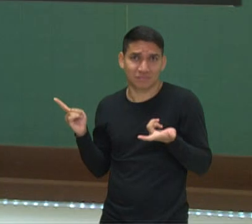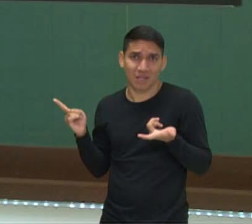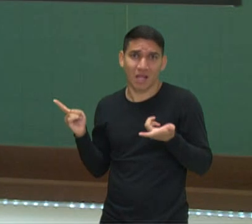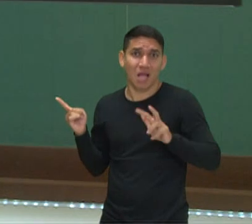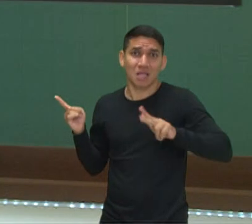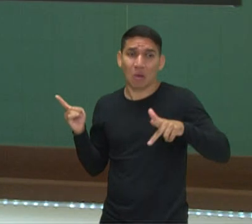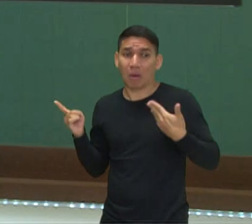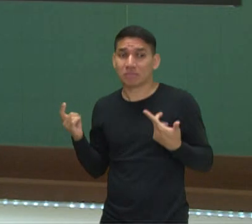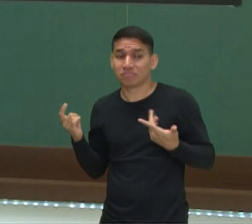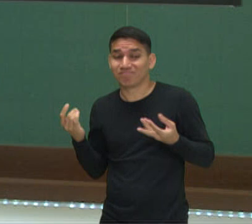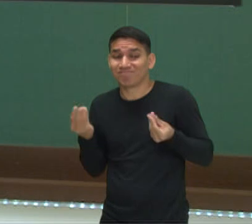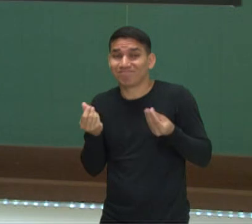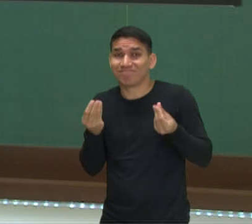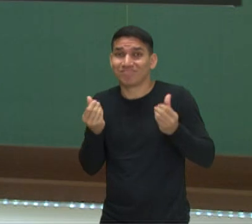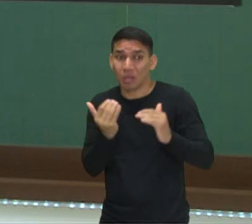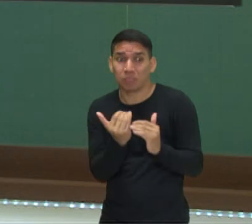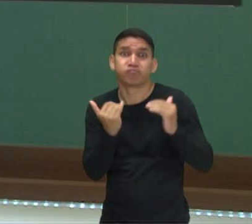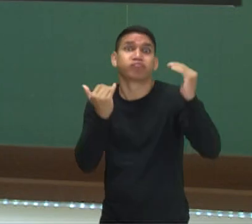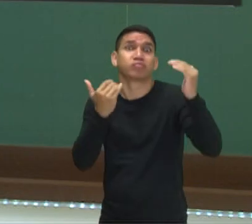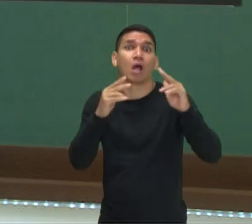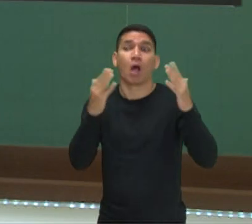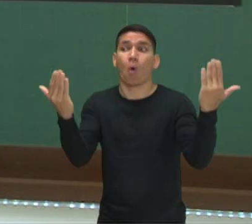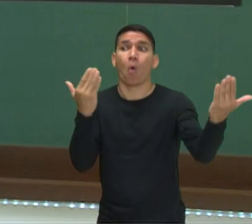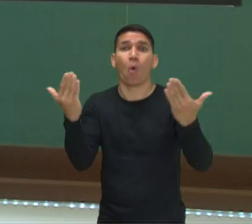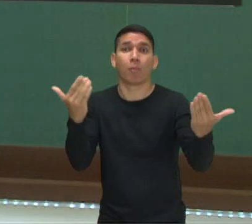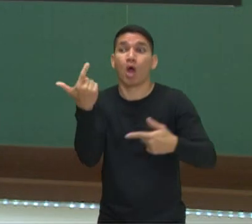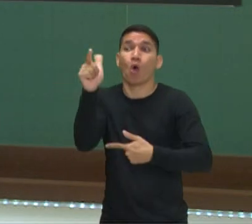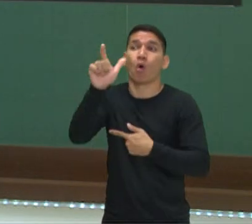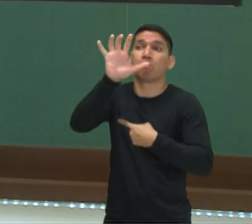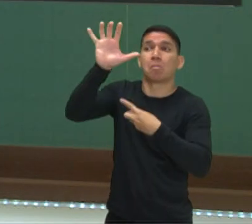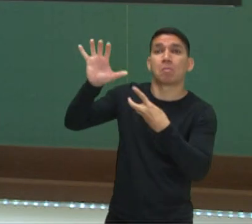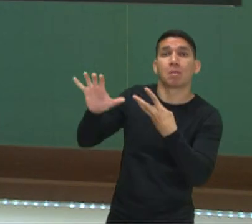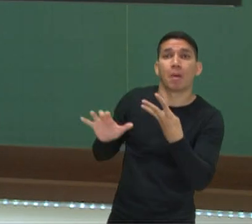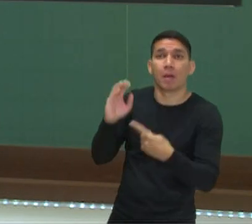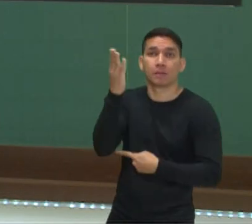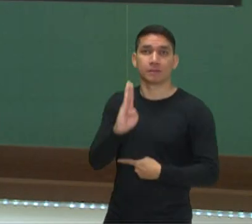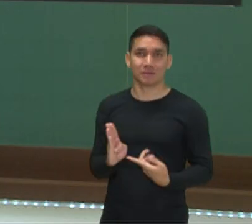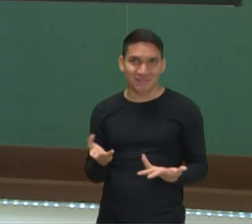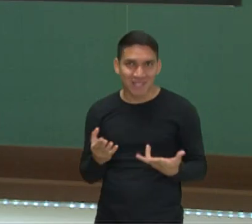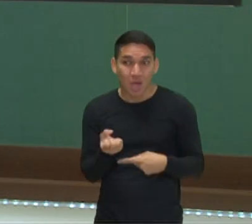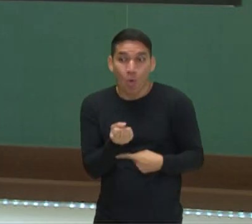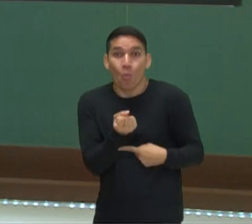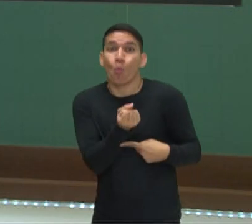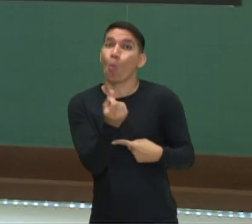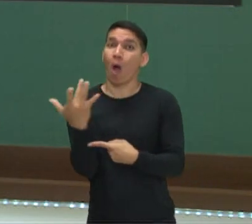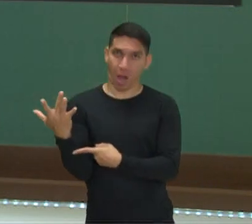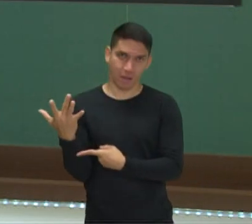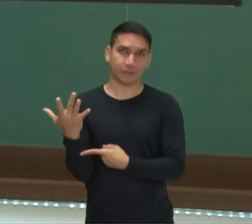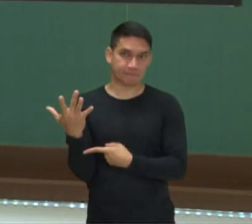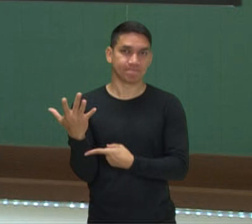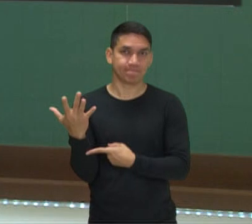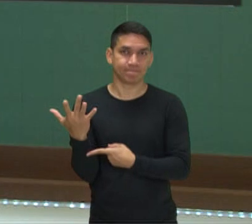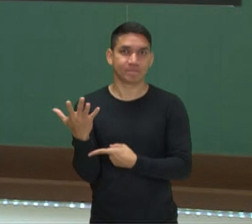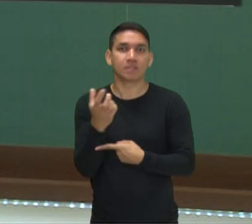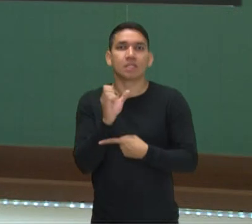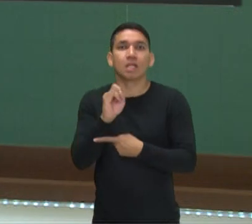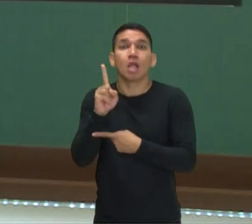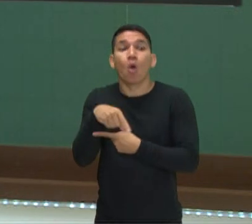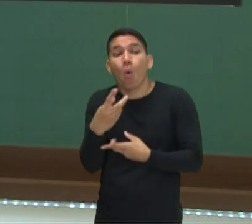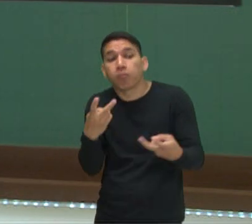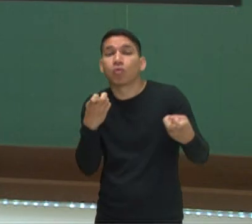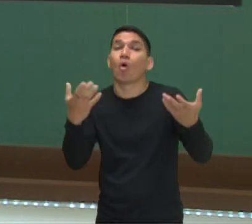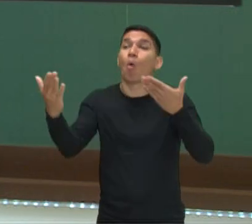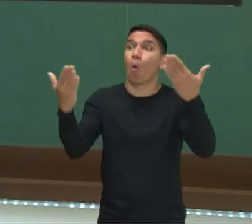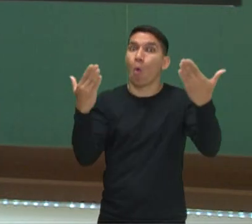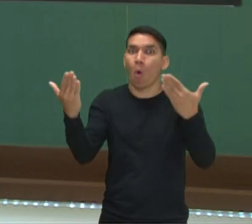mais significativo em termos de população comparado com outras regiões, né? Em quantidade, vamos dizer assim. E se eu comparar também com